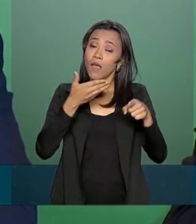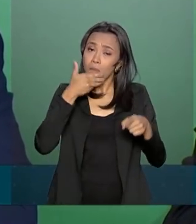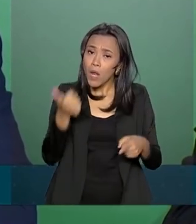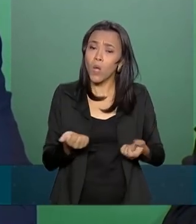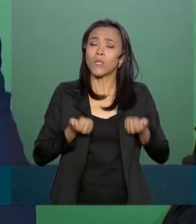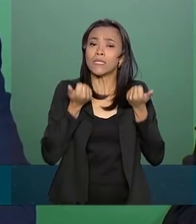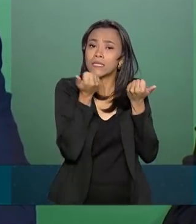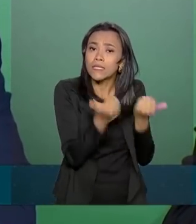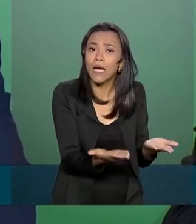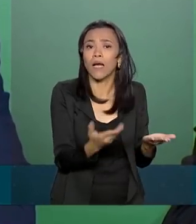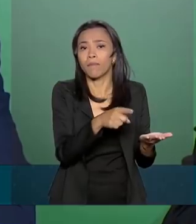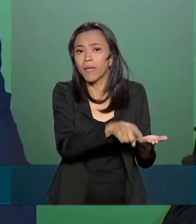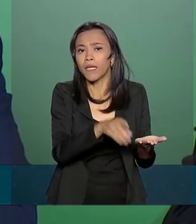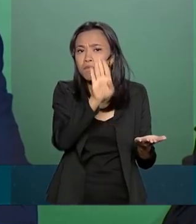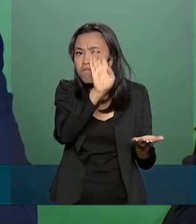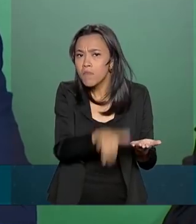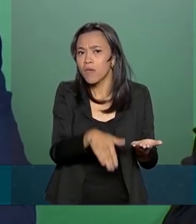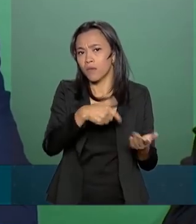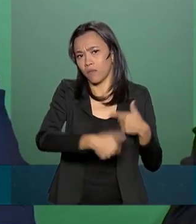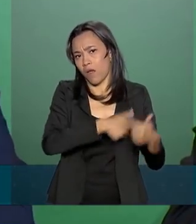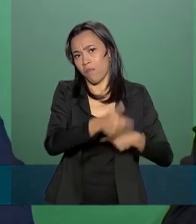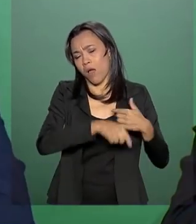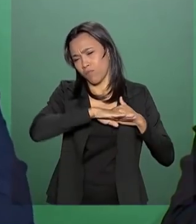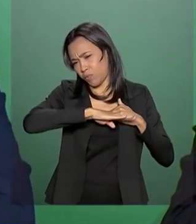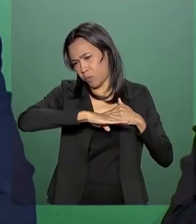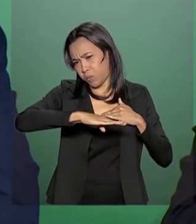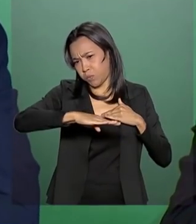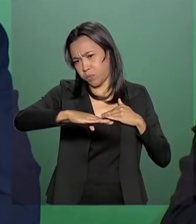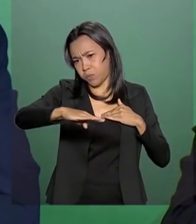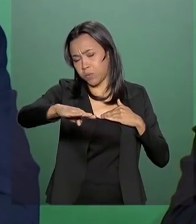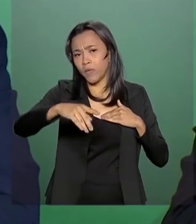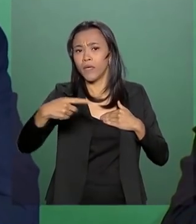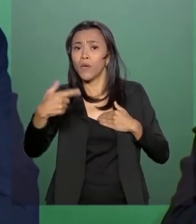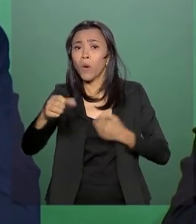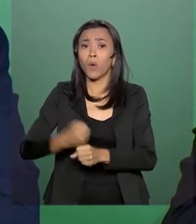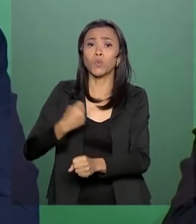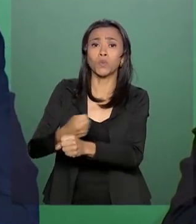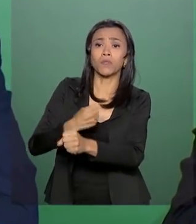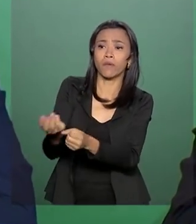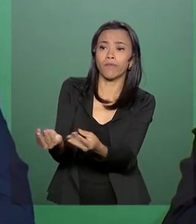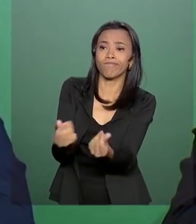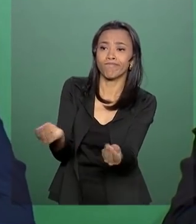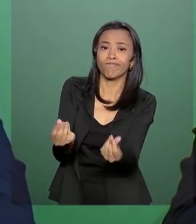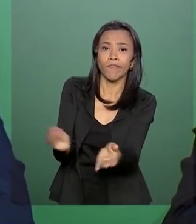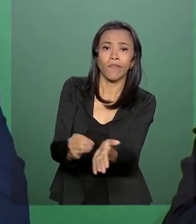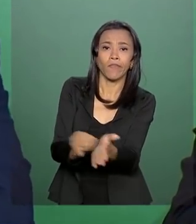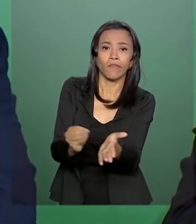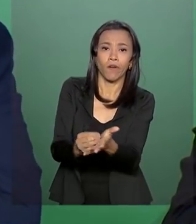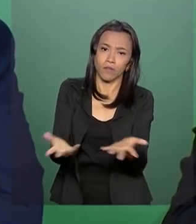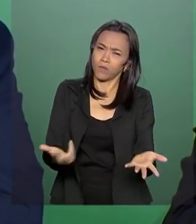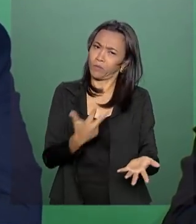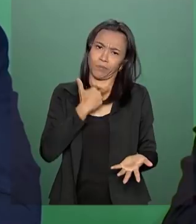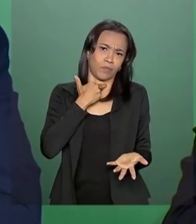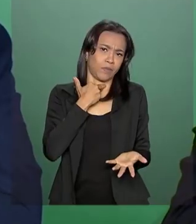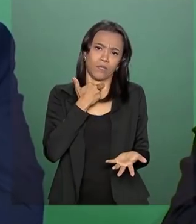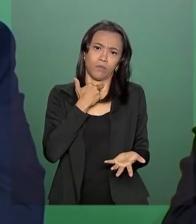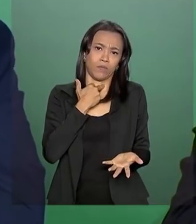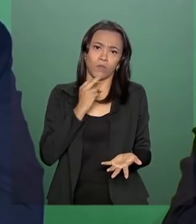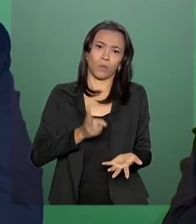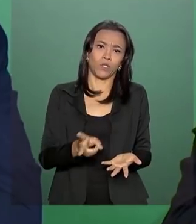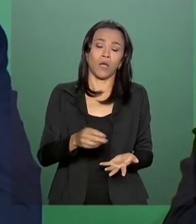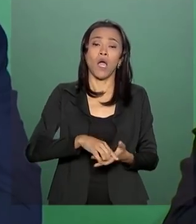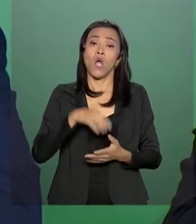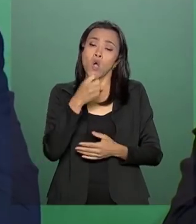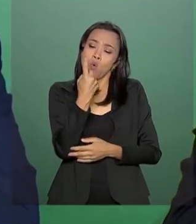para aquele profissional do volante poder trabalhar e concluir obras que são emblemáticas. Nós não podemos admitir mais, por exemplo, ao